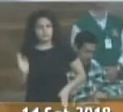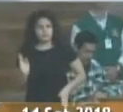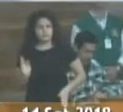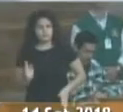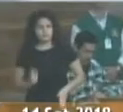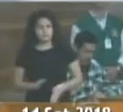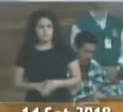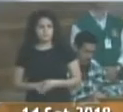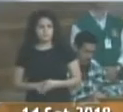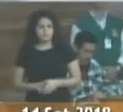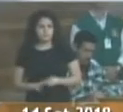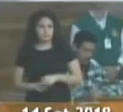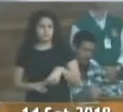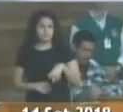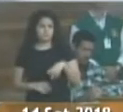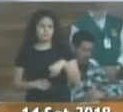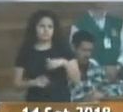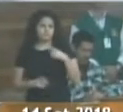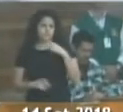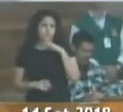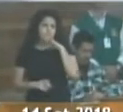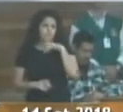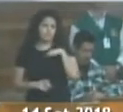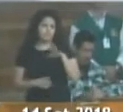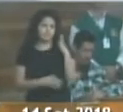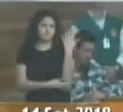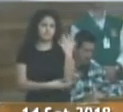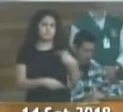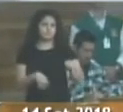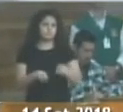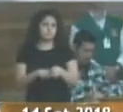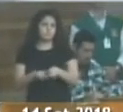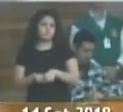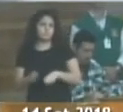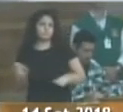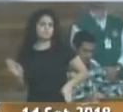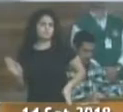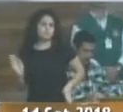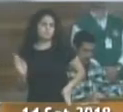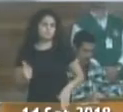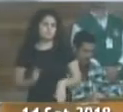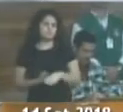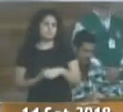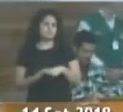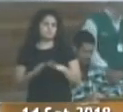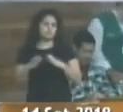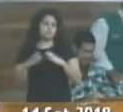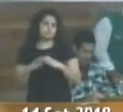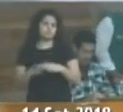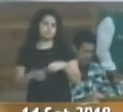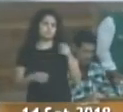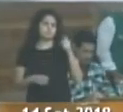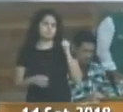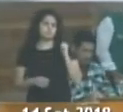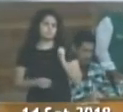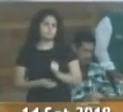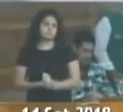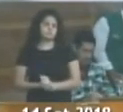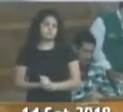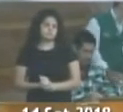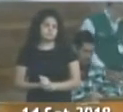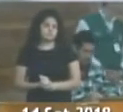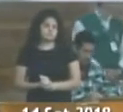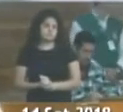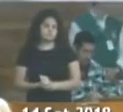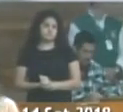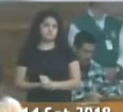muito mais danoso ao meio ambiente e, ao mesmo tempo, criminaliza aquelas comunidades que, né, a gente, várias falas já